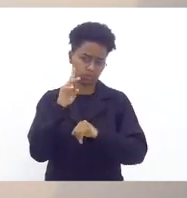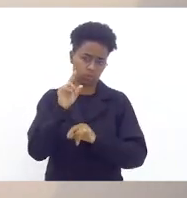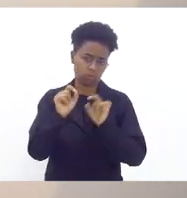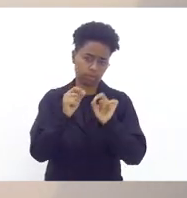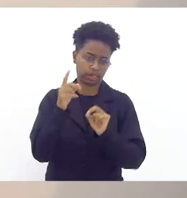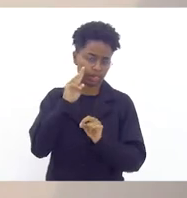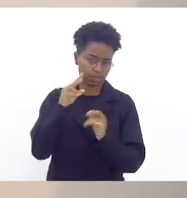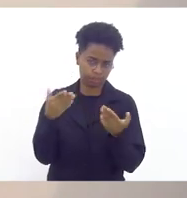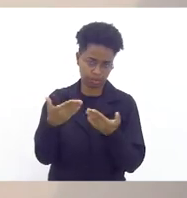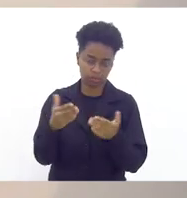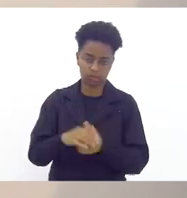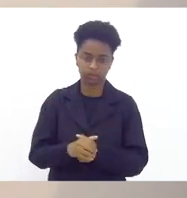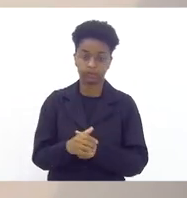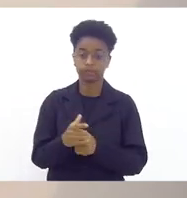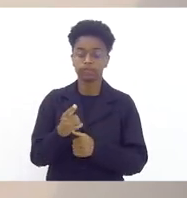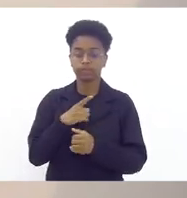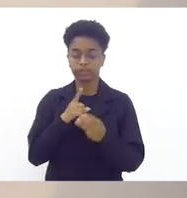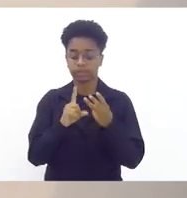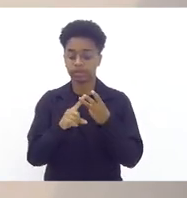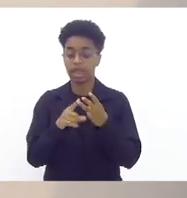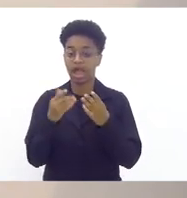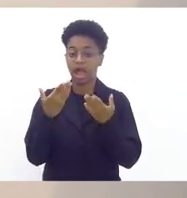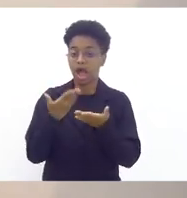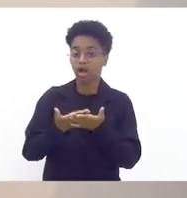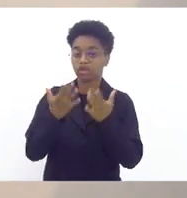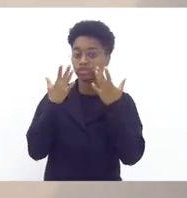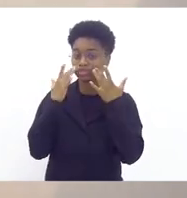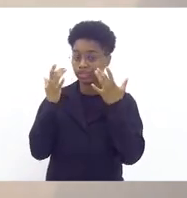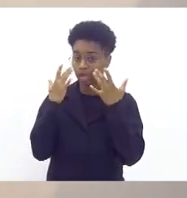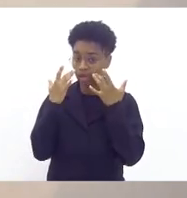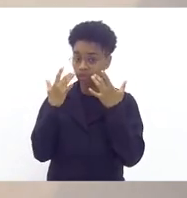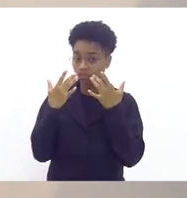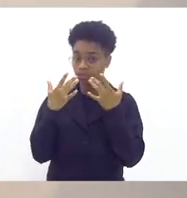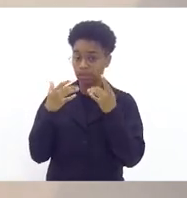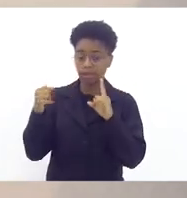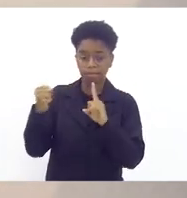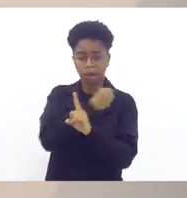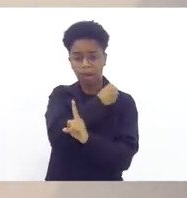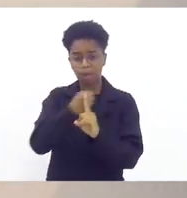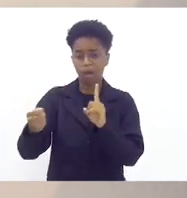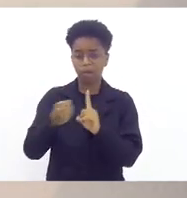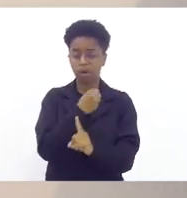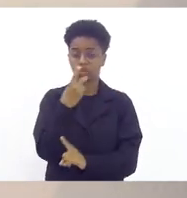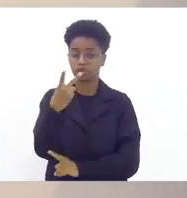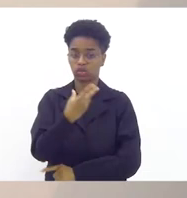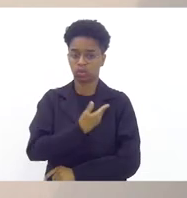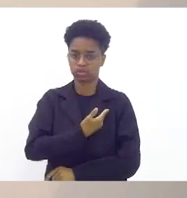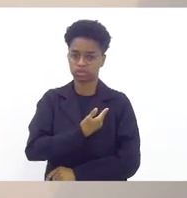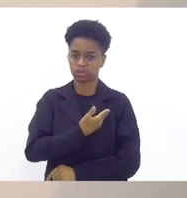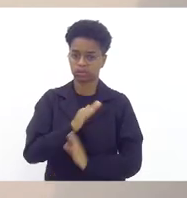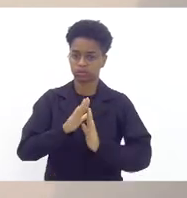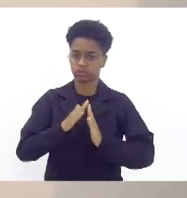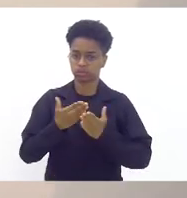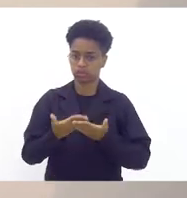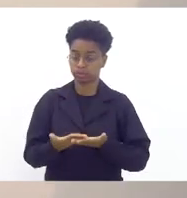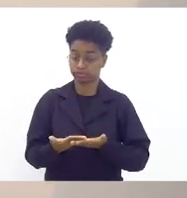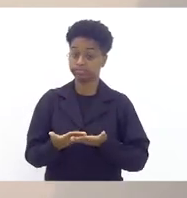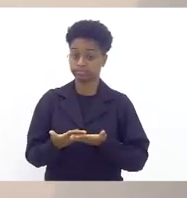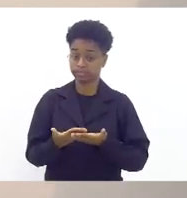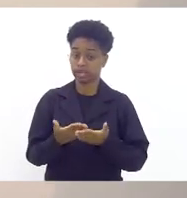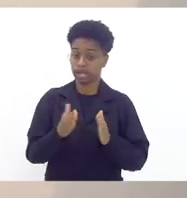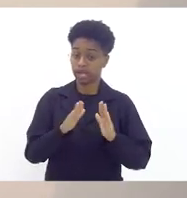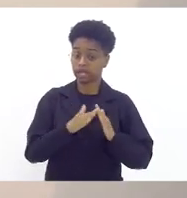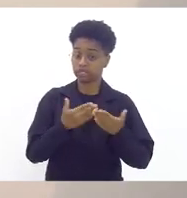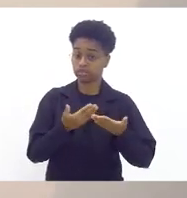Em um outro momento, em uma aula de teatro, ele é agredido por dois coleguinhas. A escola envia